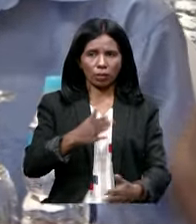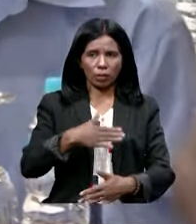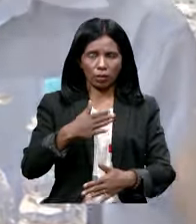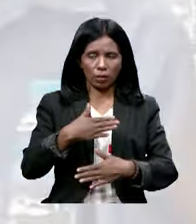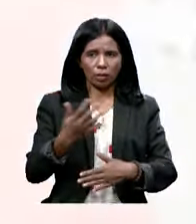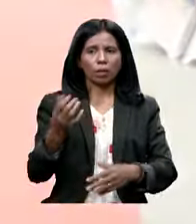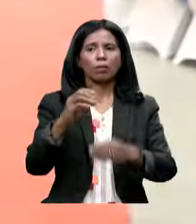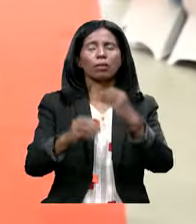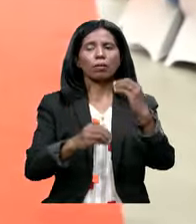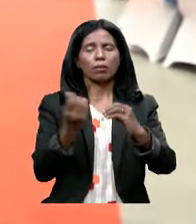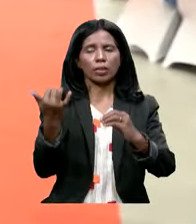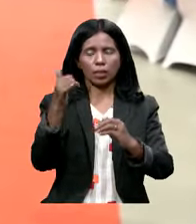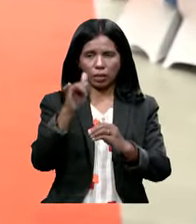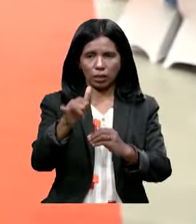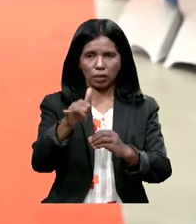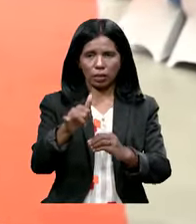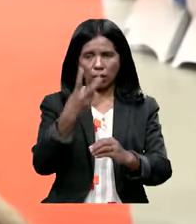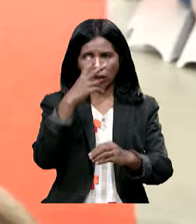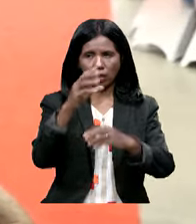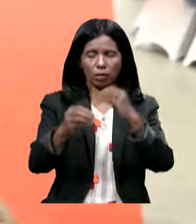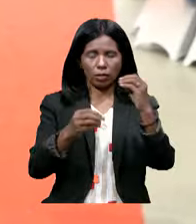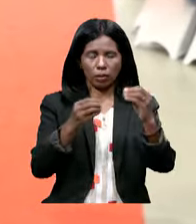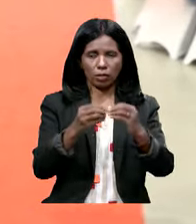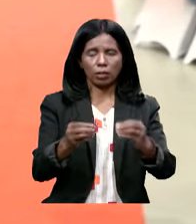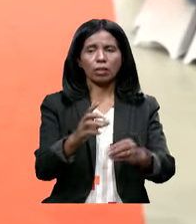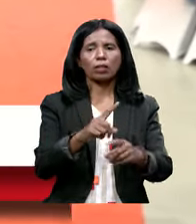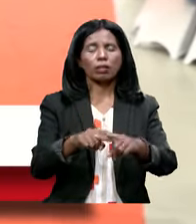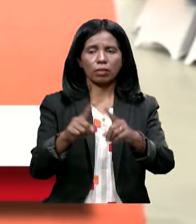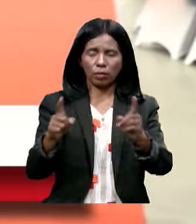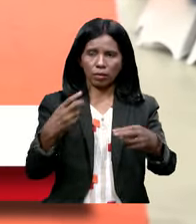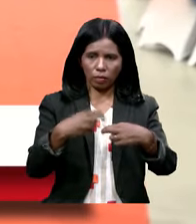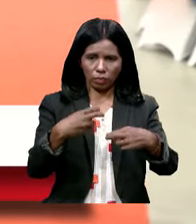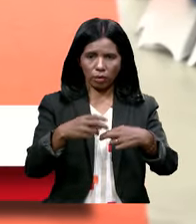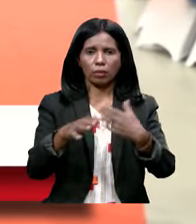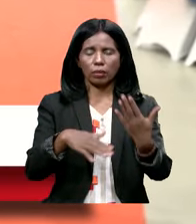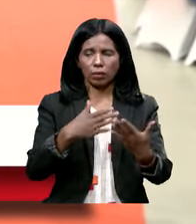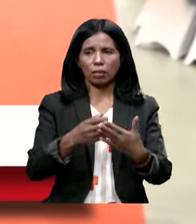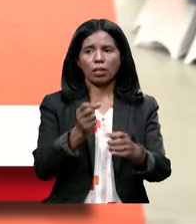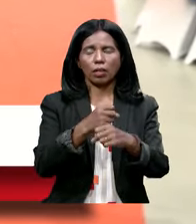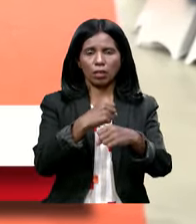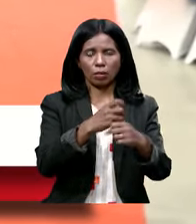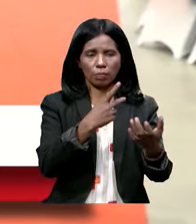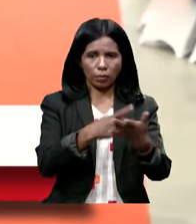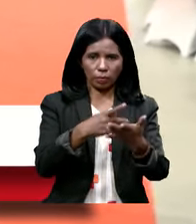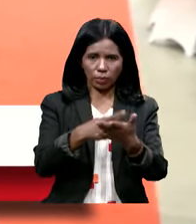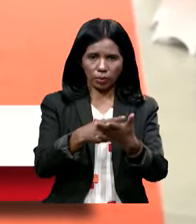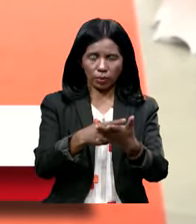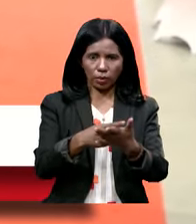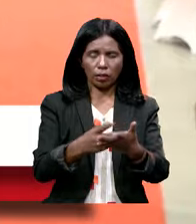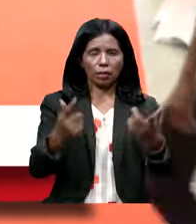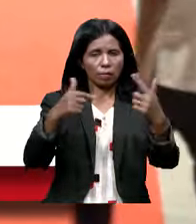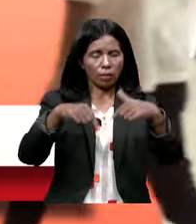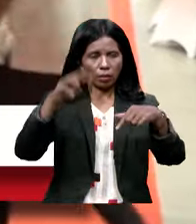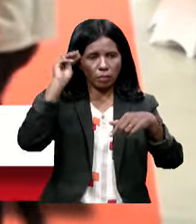se irá consegue ona resolver se ne diferença se ne, desafio se ne, e há lá uma proposta mais